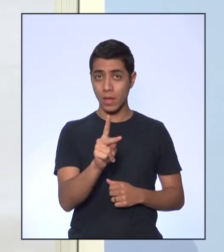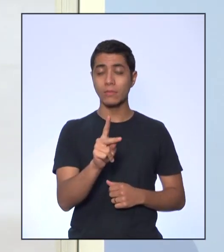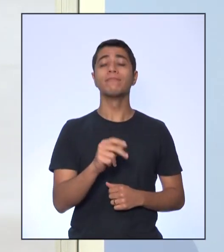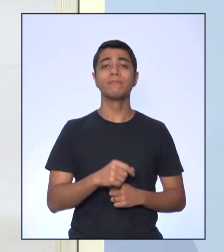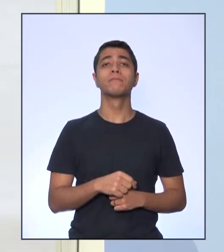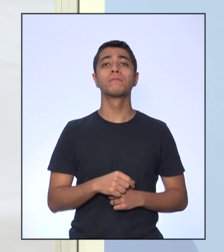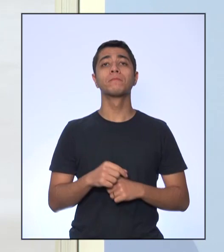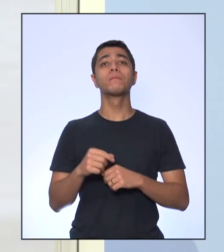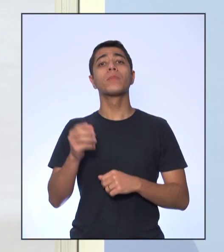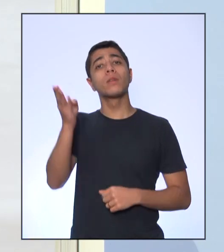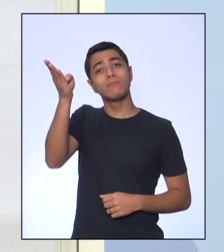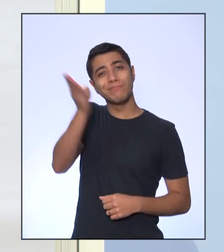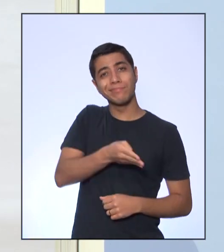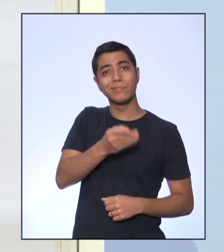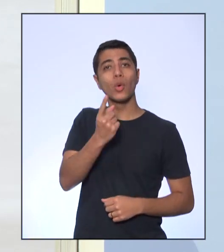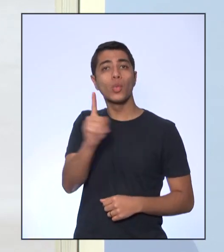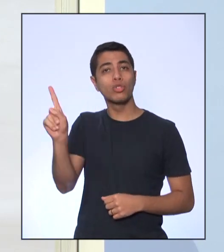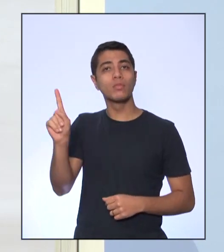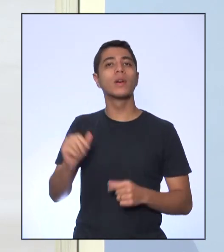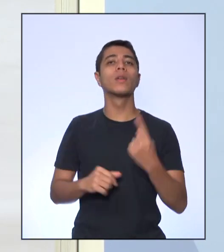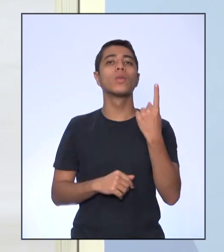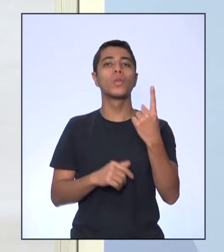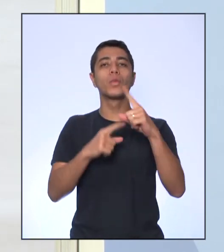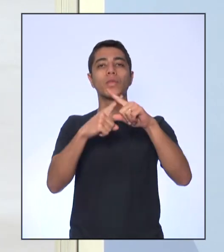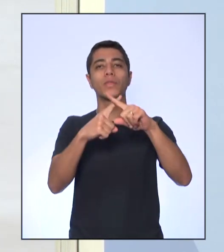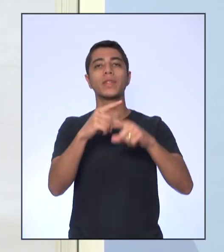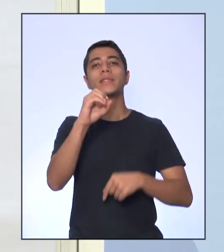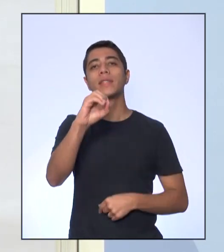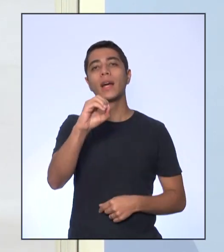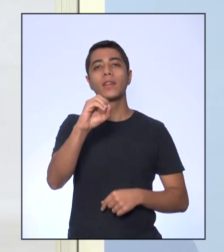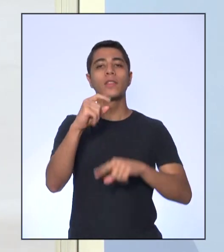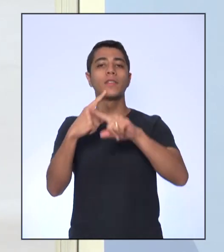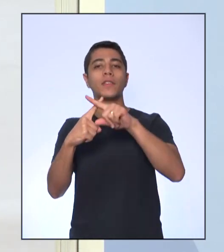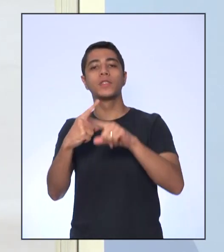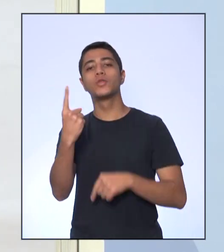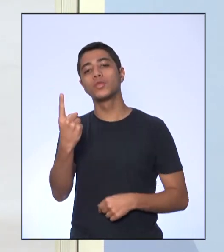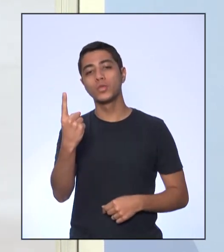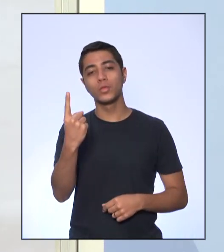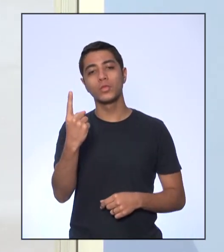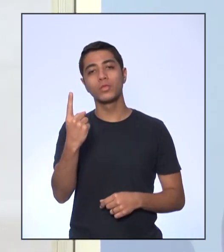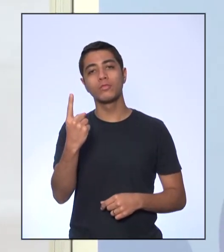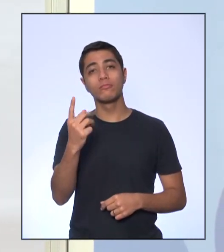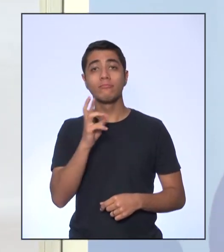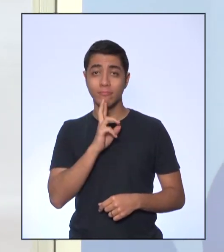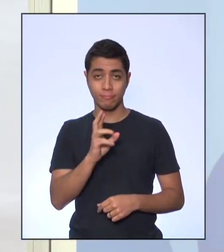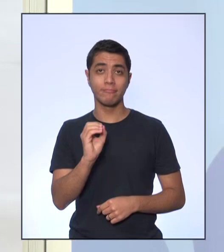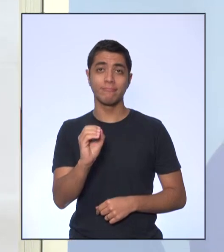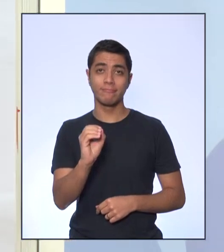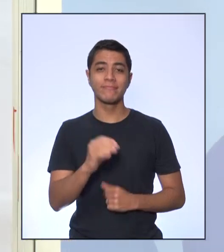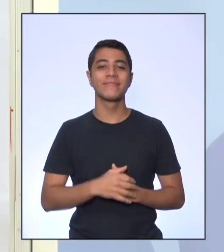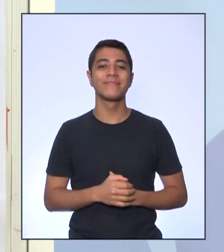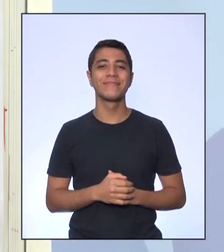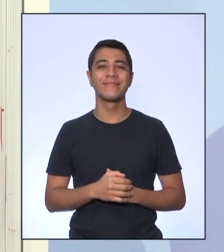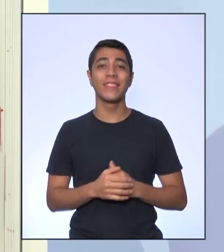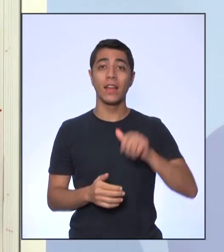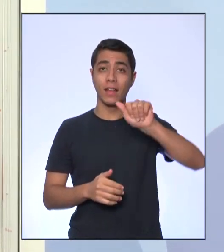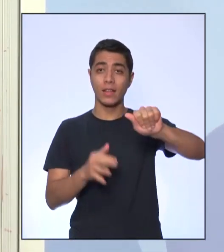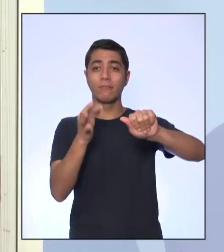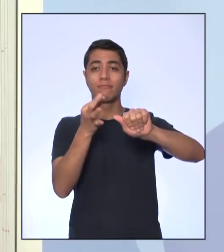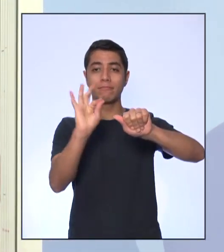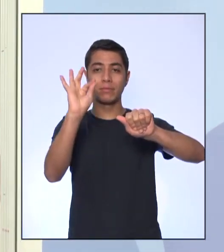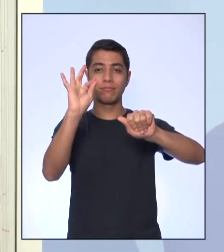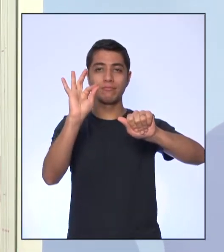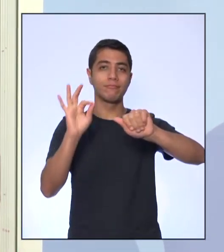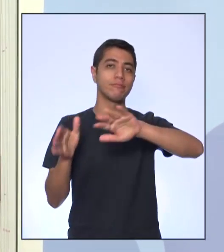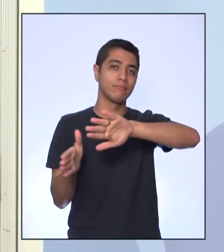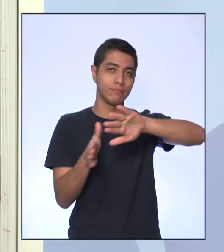ó. 1 vezes 0 vezes 1, que dá 0 aqui. Beleza. Vou fazer o B. O B